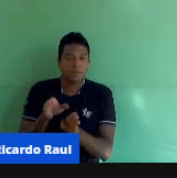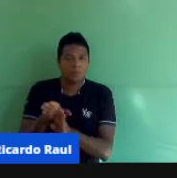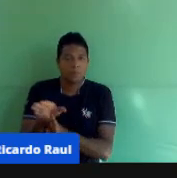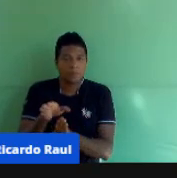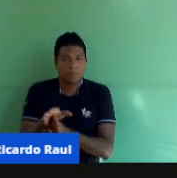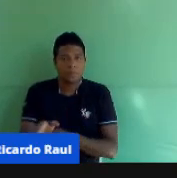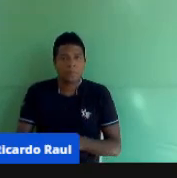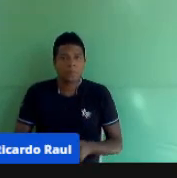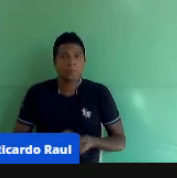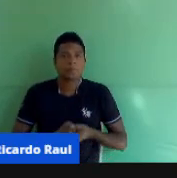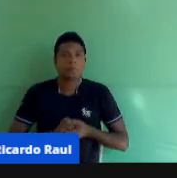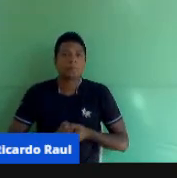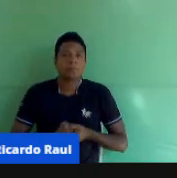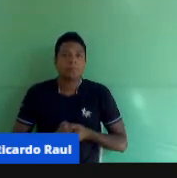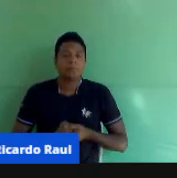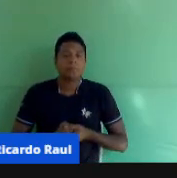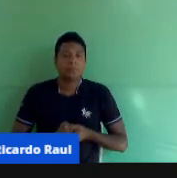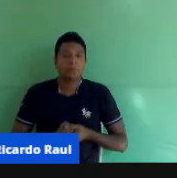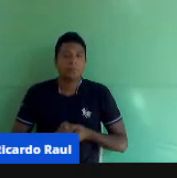slide.